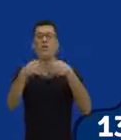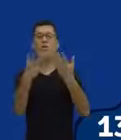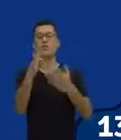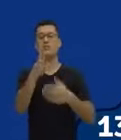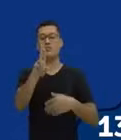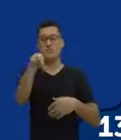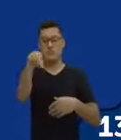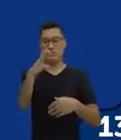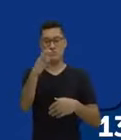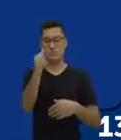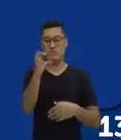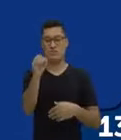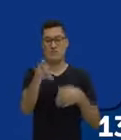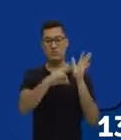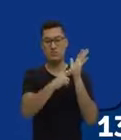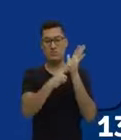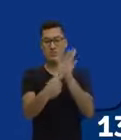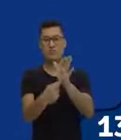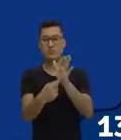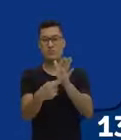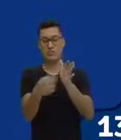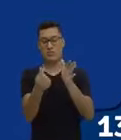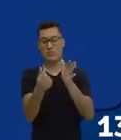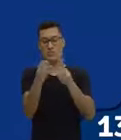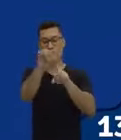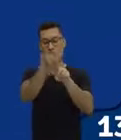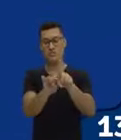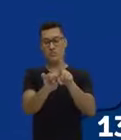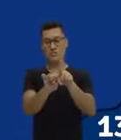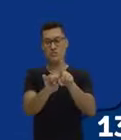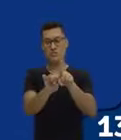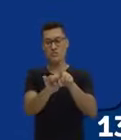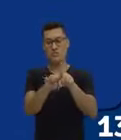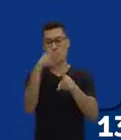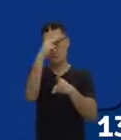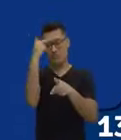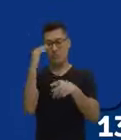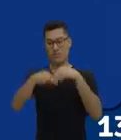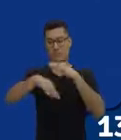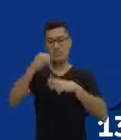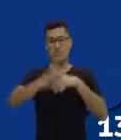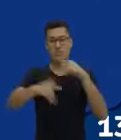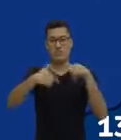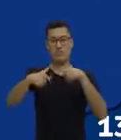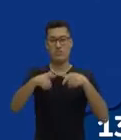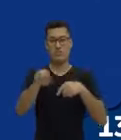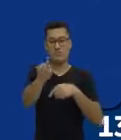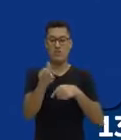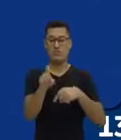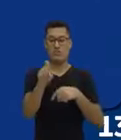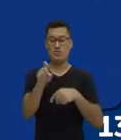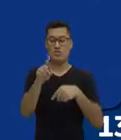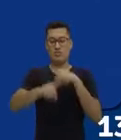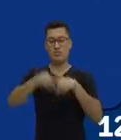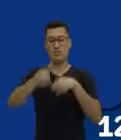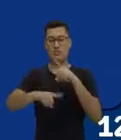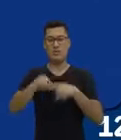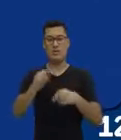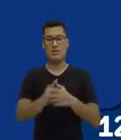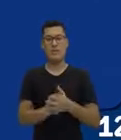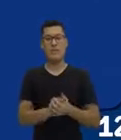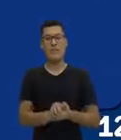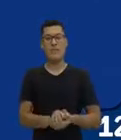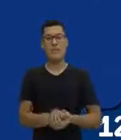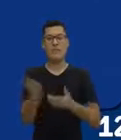função que representa o custo mensal do artesão na produção de X peças? Então a gente vai voltar para cá para o